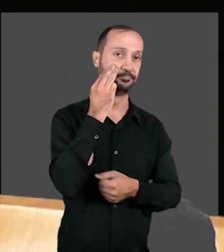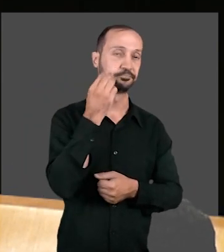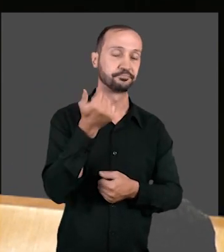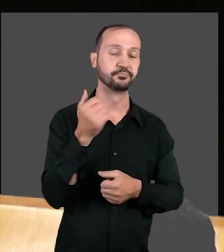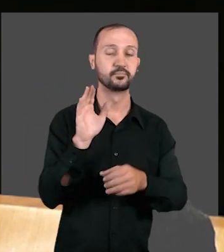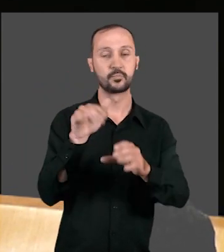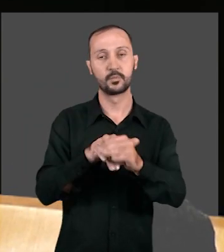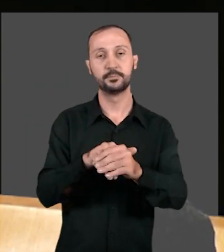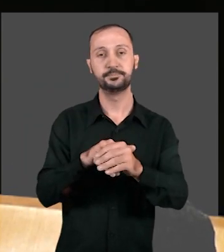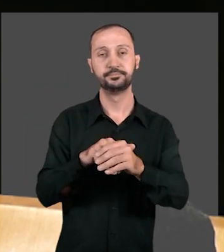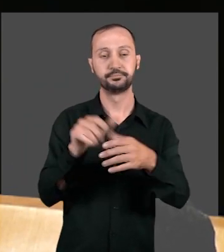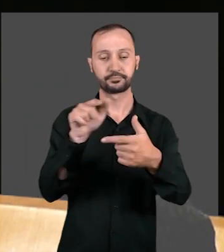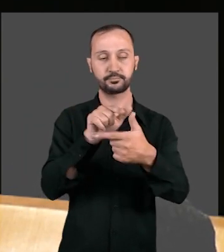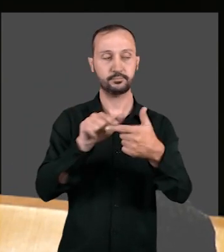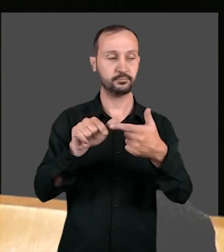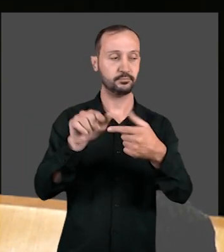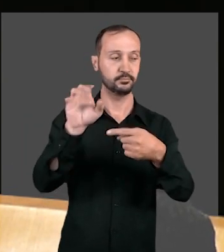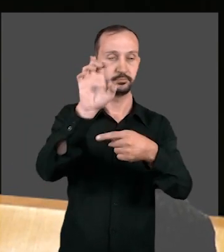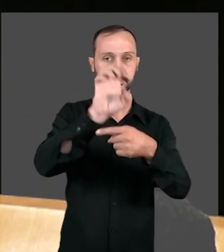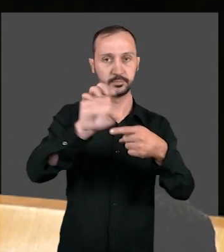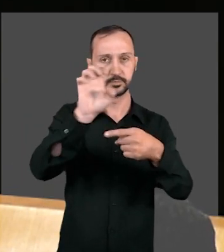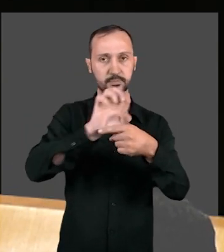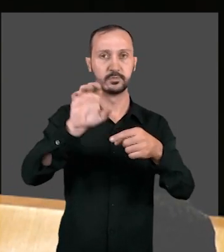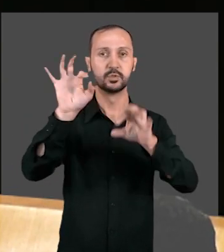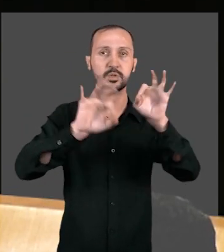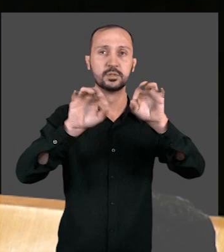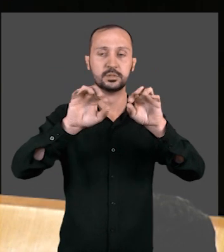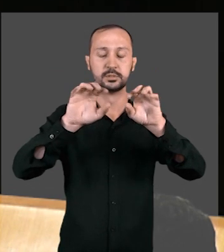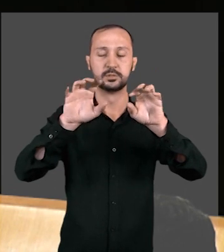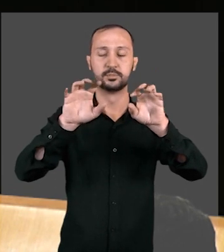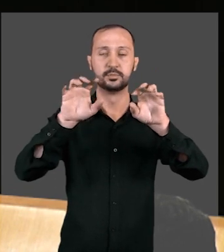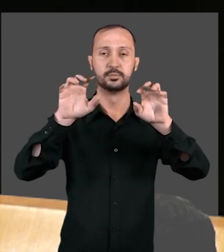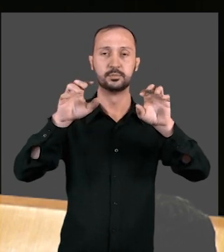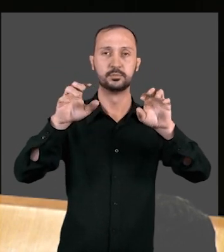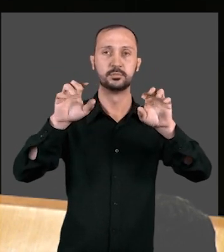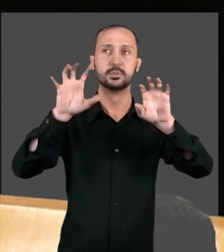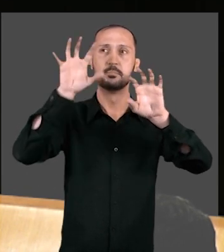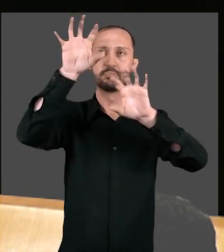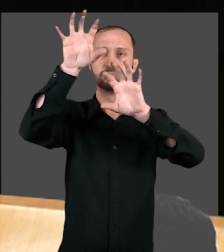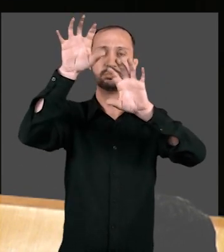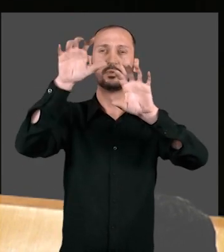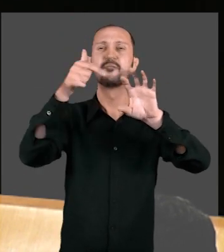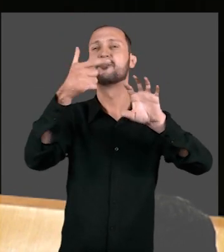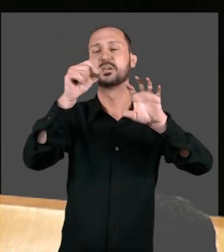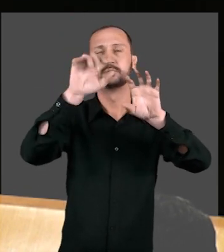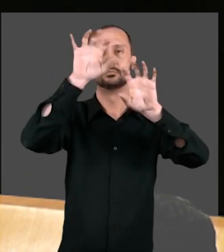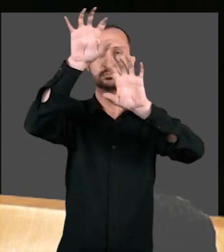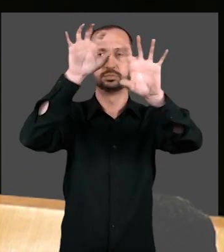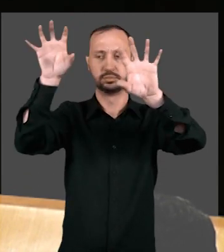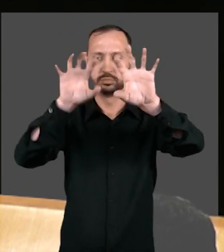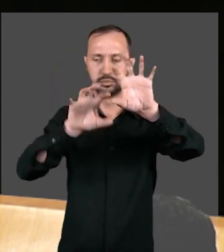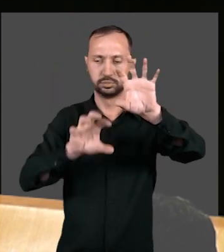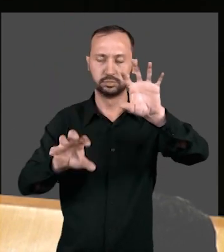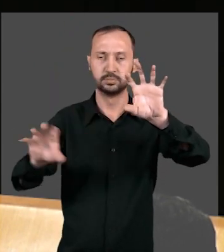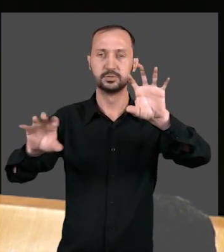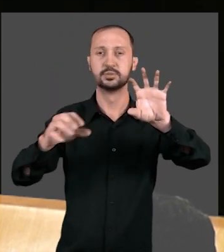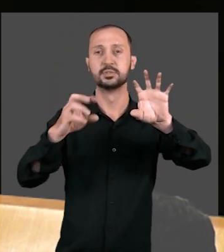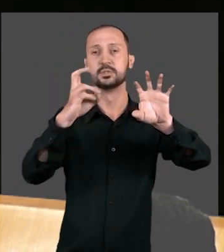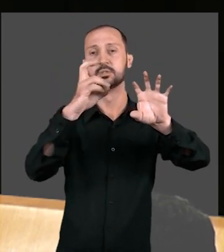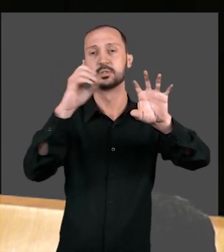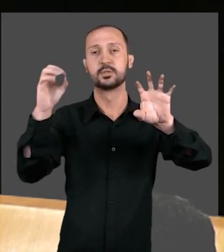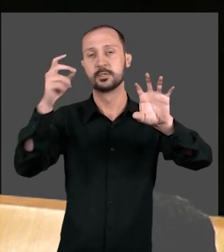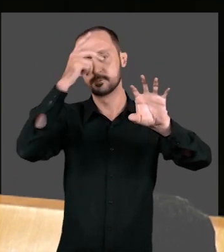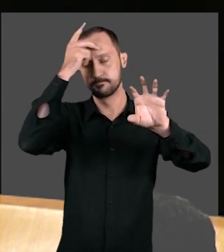Então, você divide o estado, geograficamente, em 20 distritos de 500